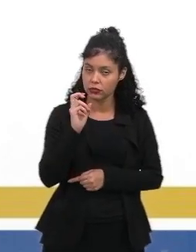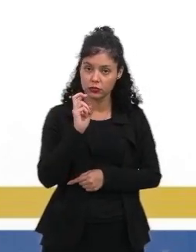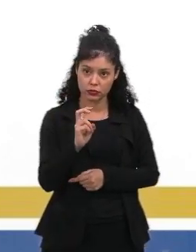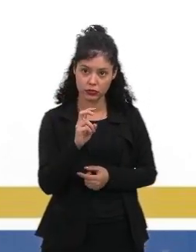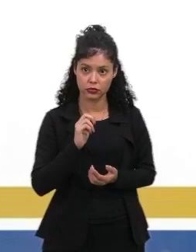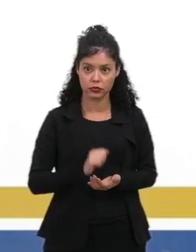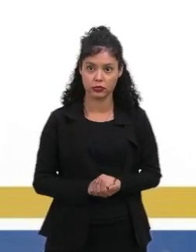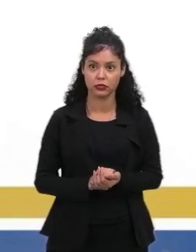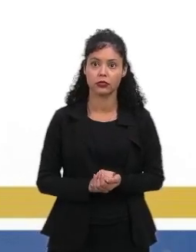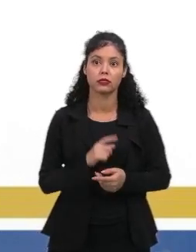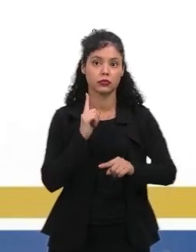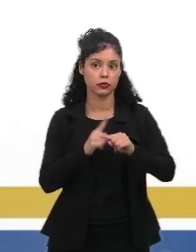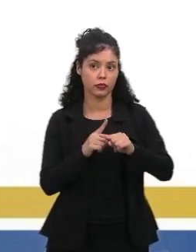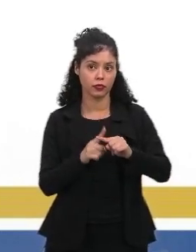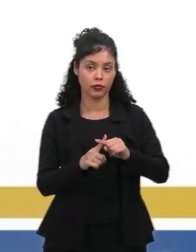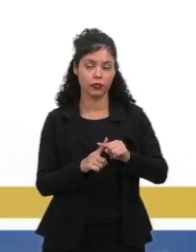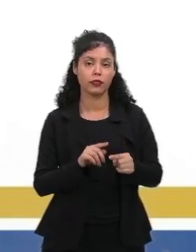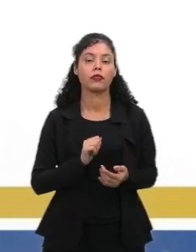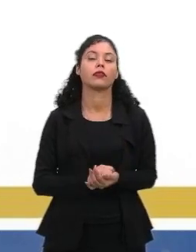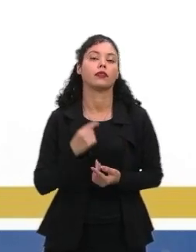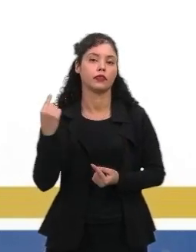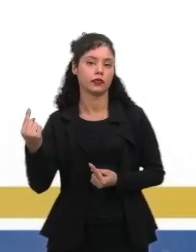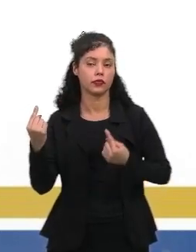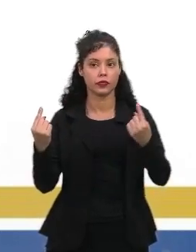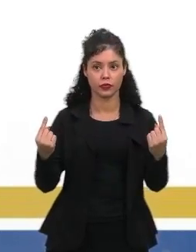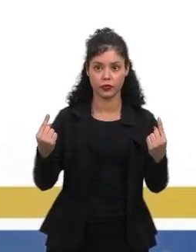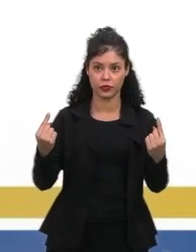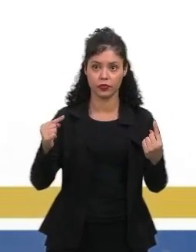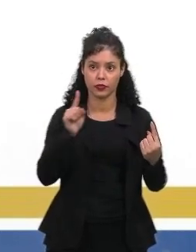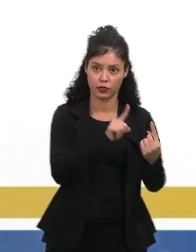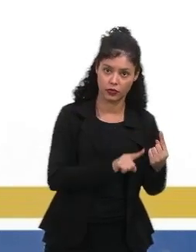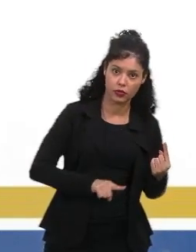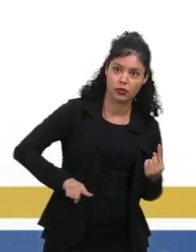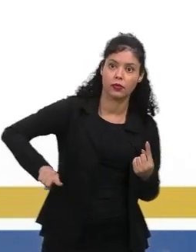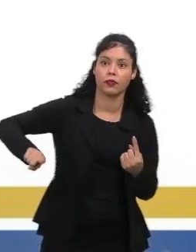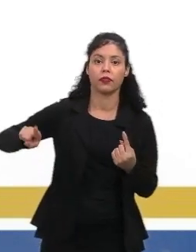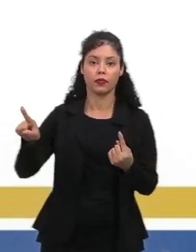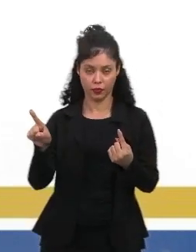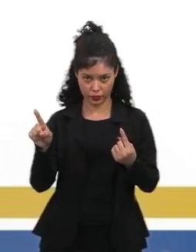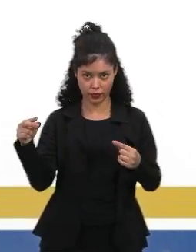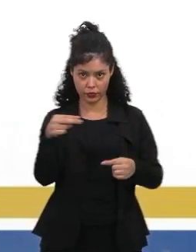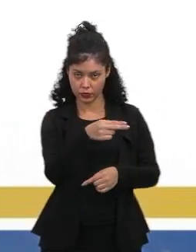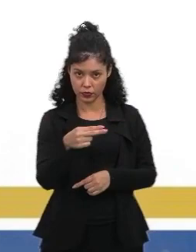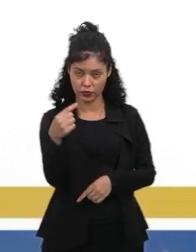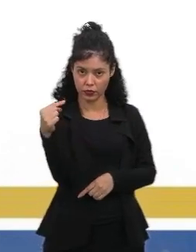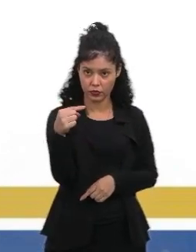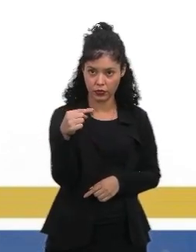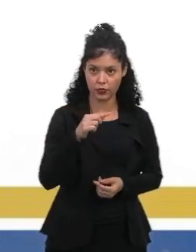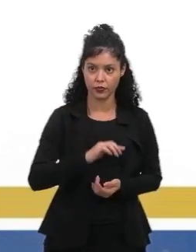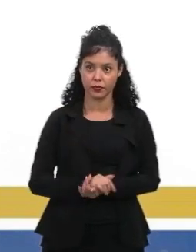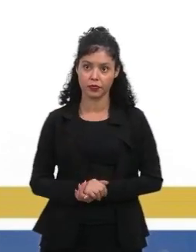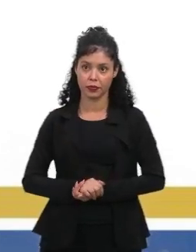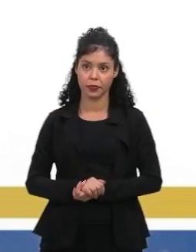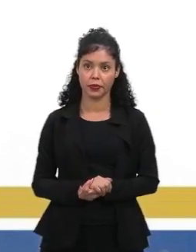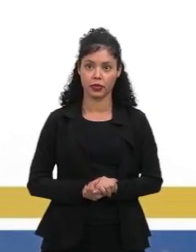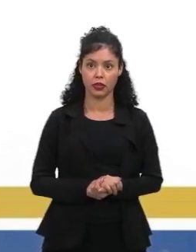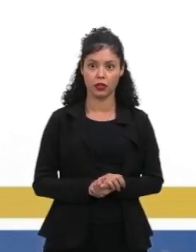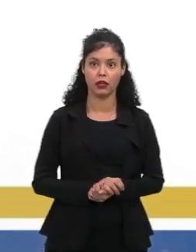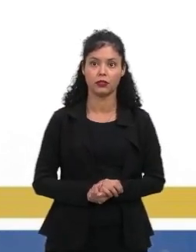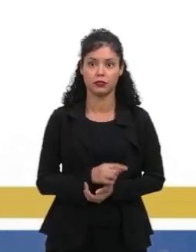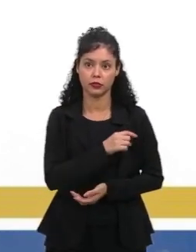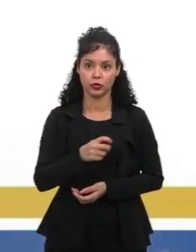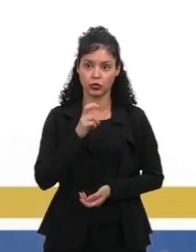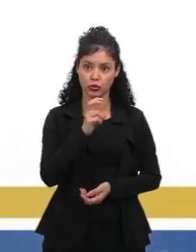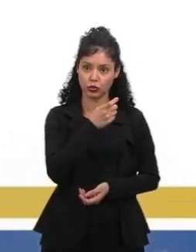5. Como está positivo de um lado da igualdade, eu trago para o outro lado da igualdade negativo. Então, vai ficar menos 5x